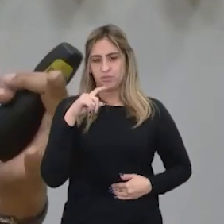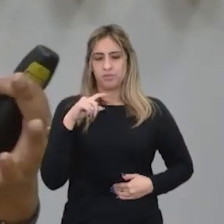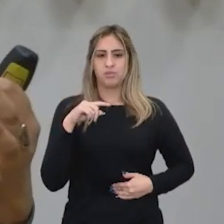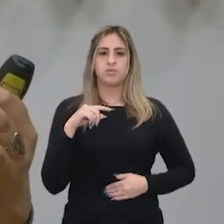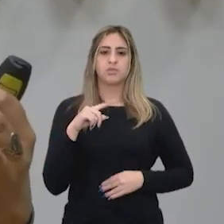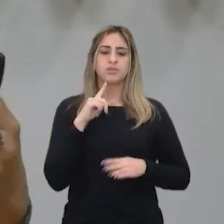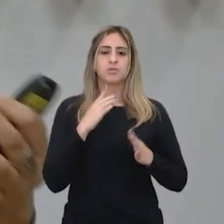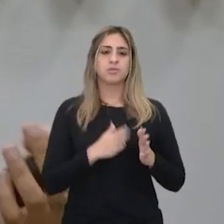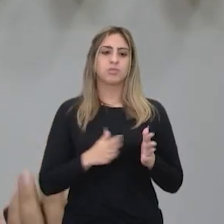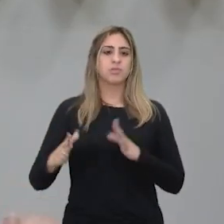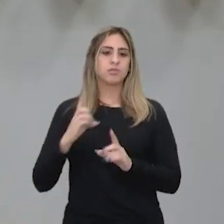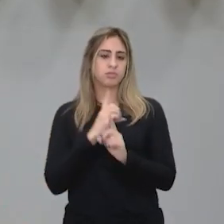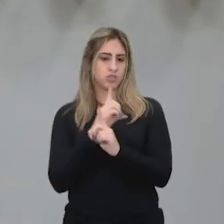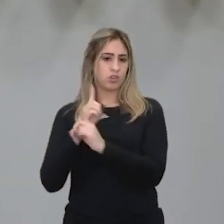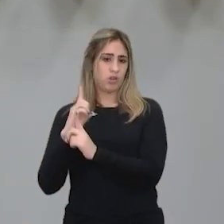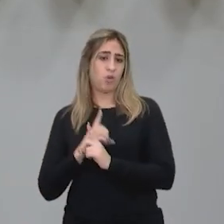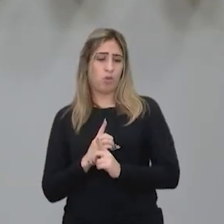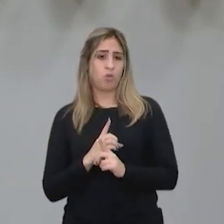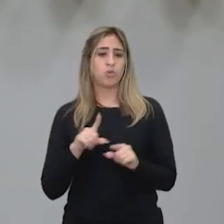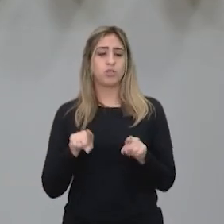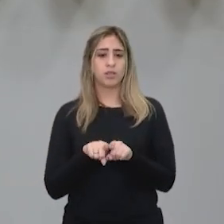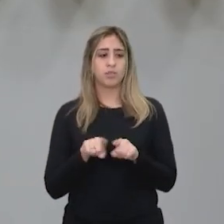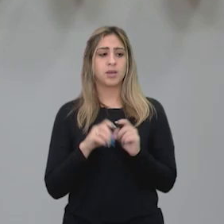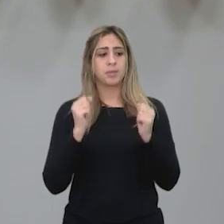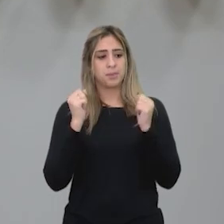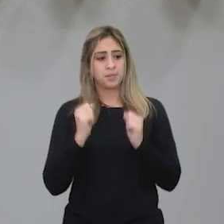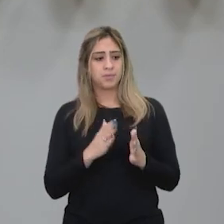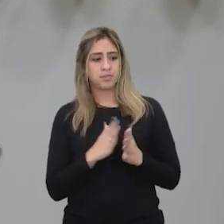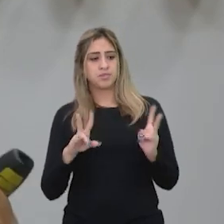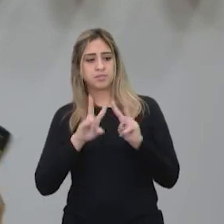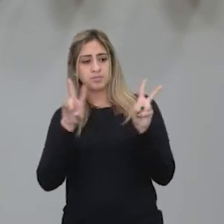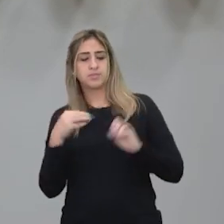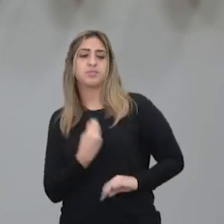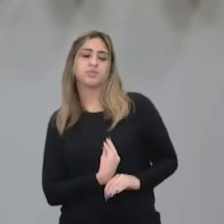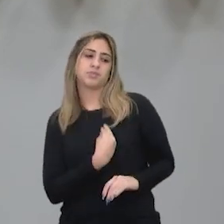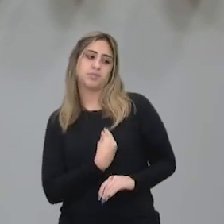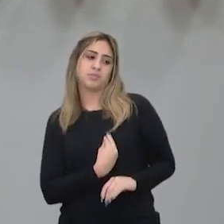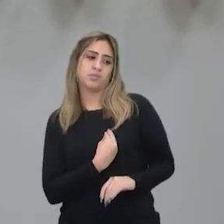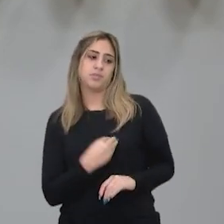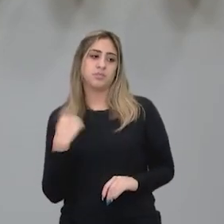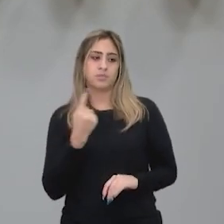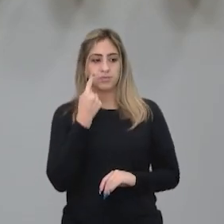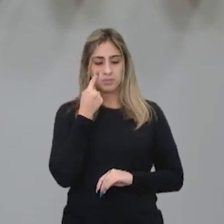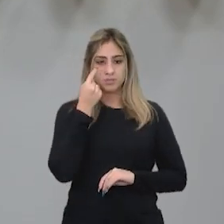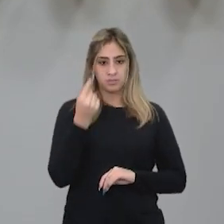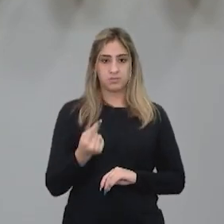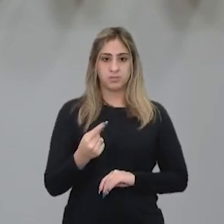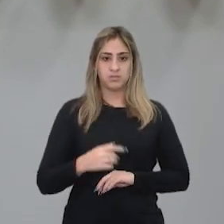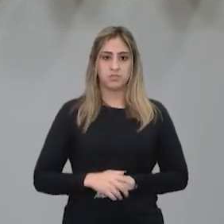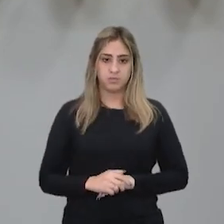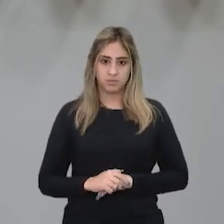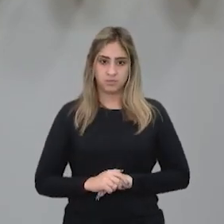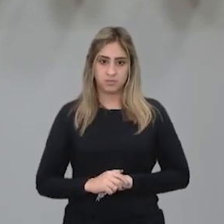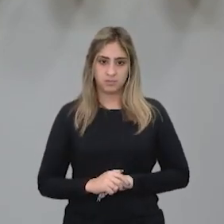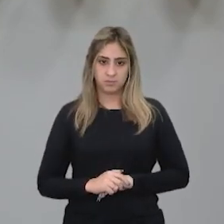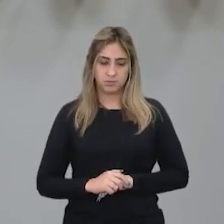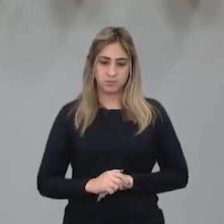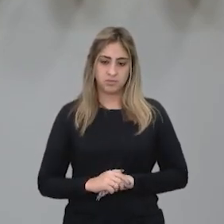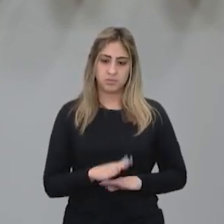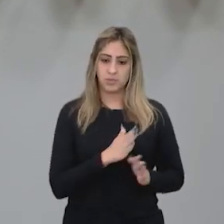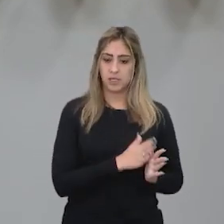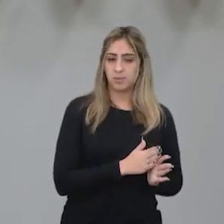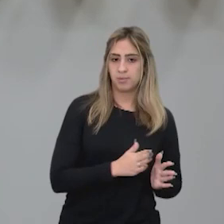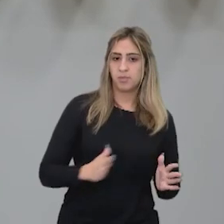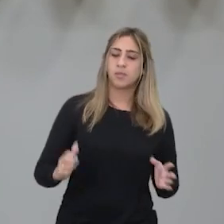o processo de encontro. Sim. E o que pode ir para a questão de vida que a gente viu que de mal, né,